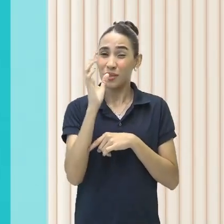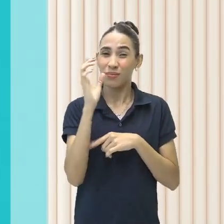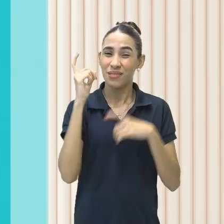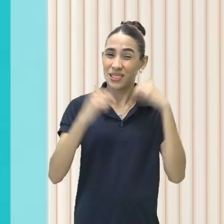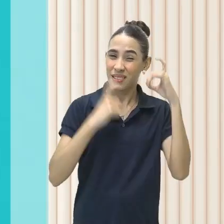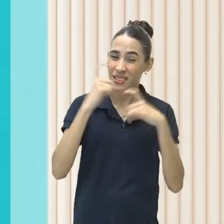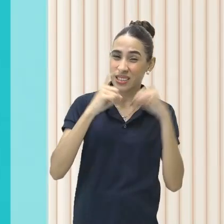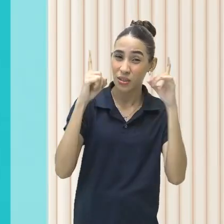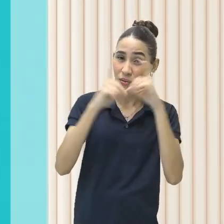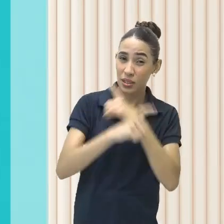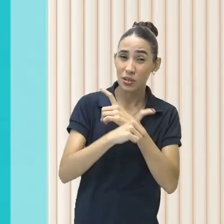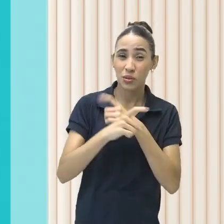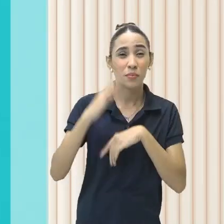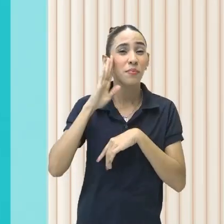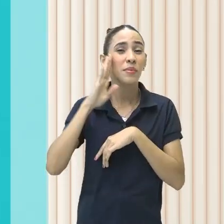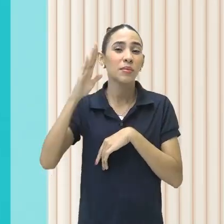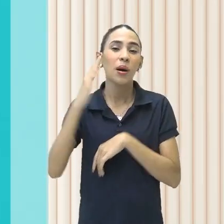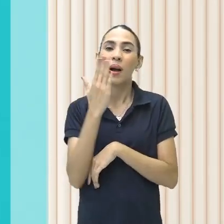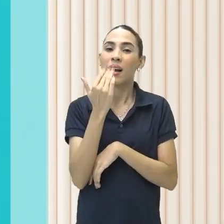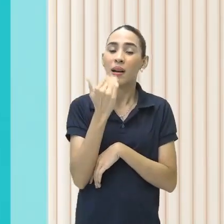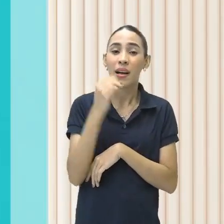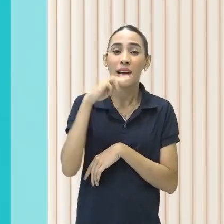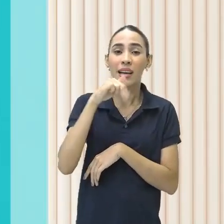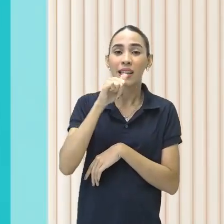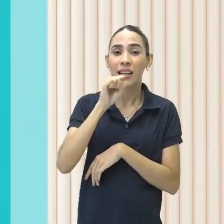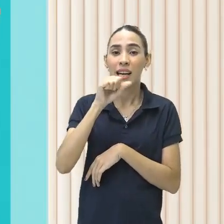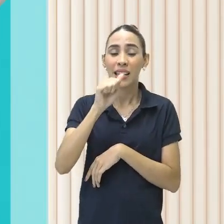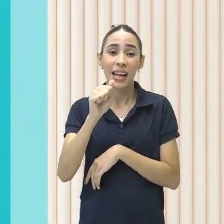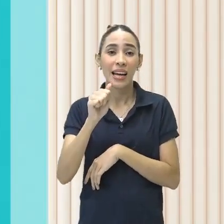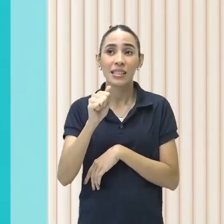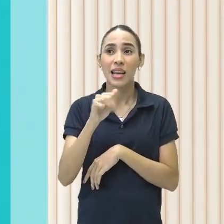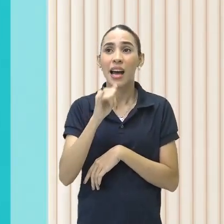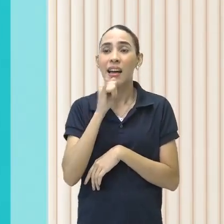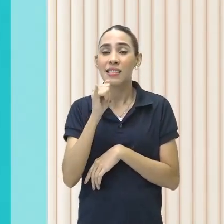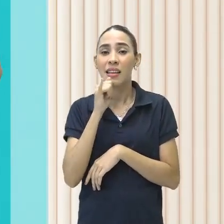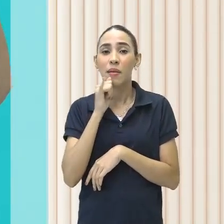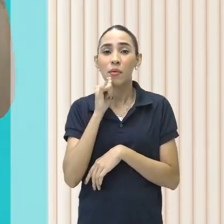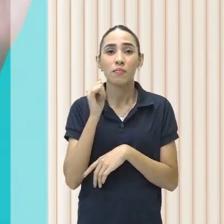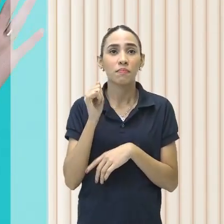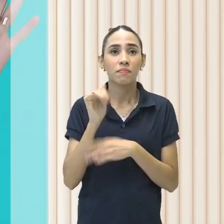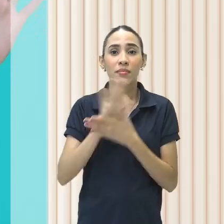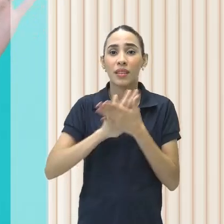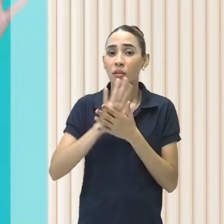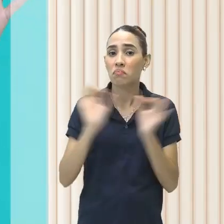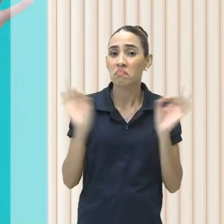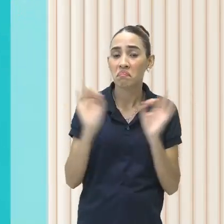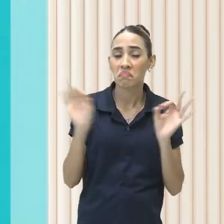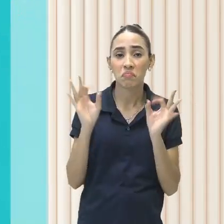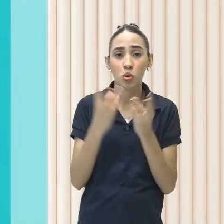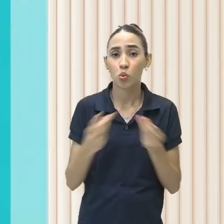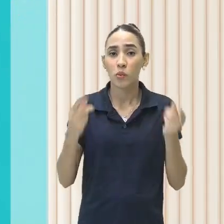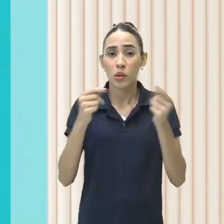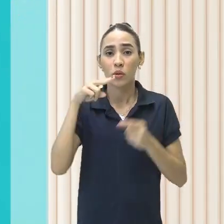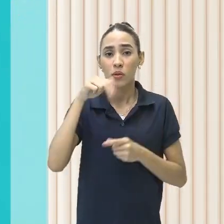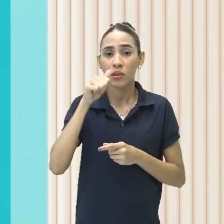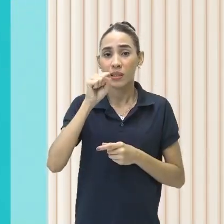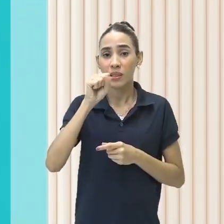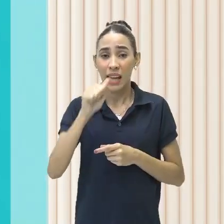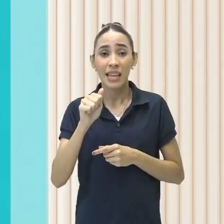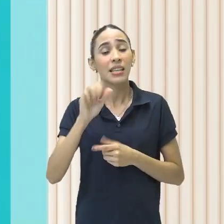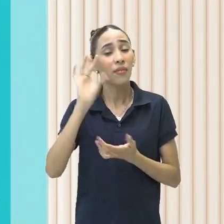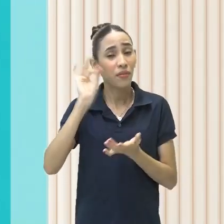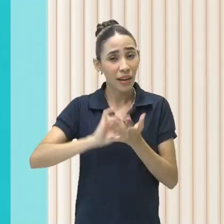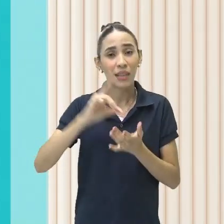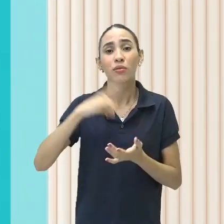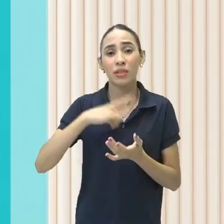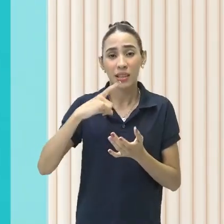na questão da alimentação, simplesmente a NASA deixou de existir. As pessoas, não existe mais NASA. E aí a descoberta é que existe sim